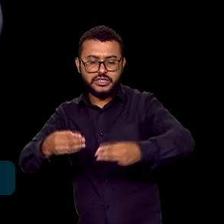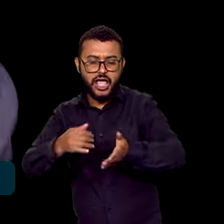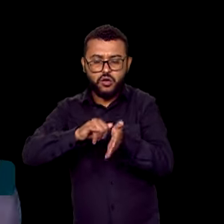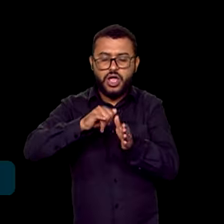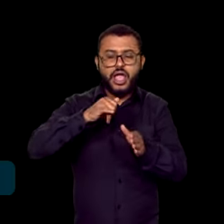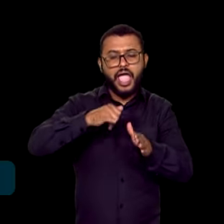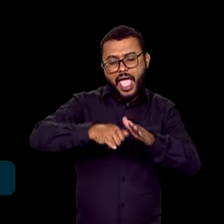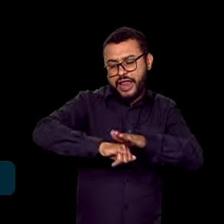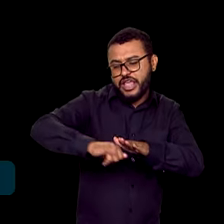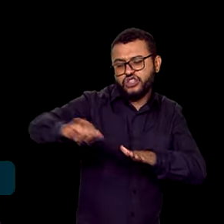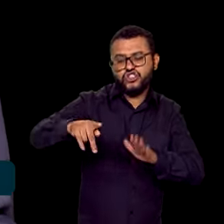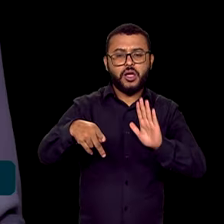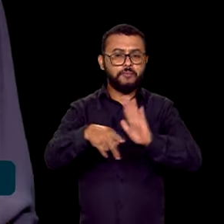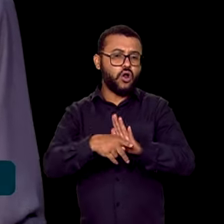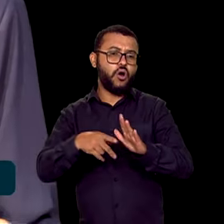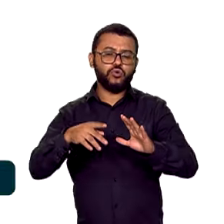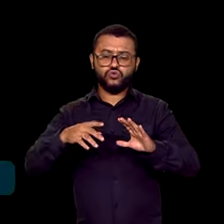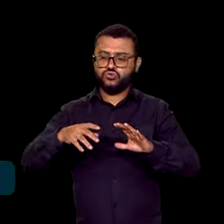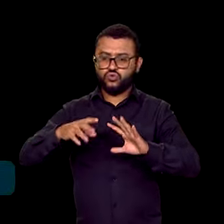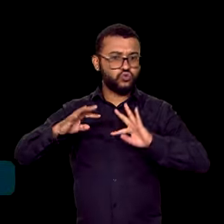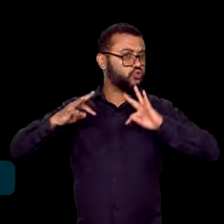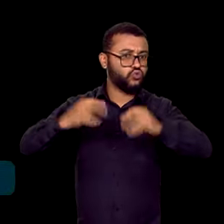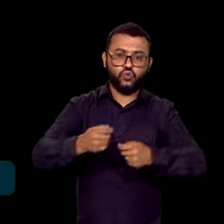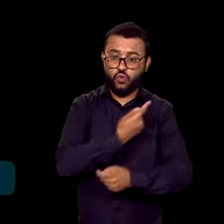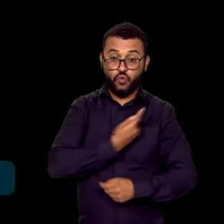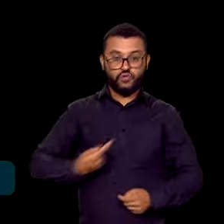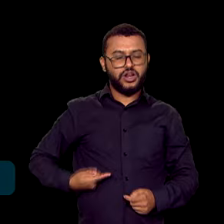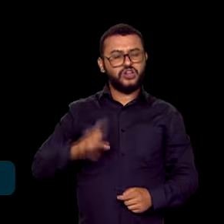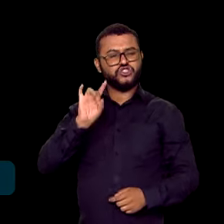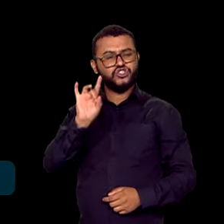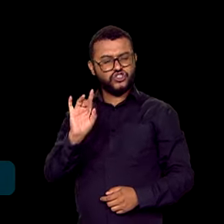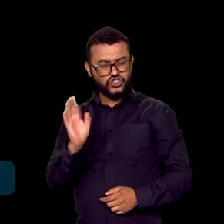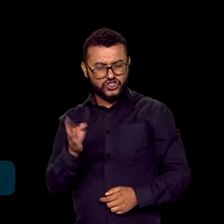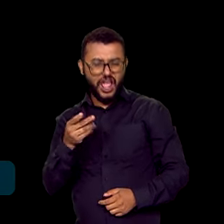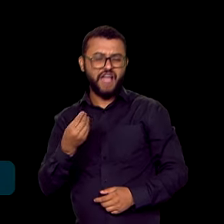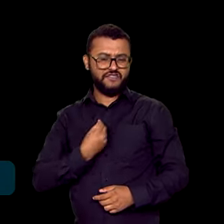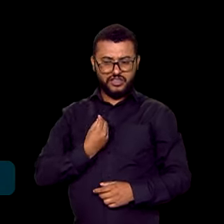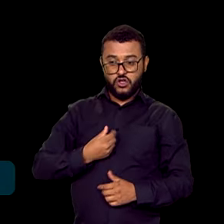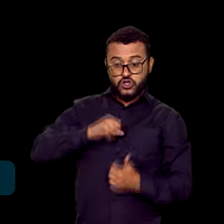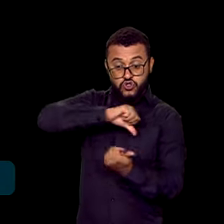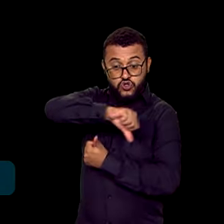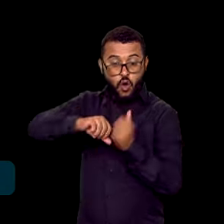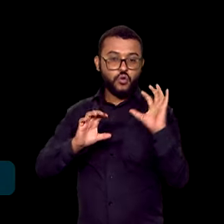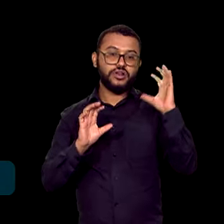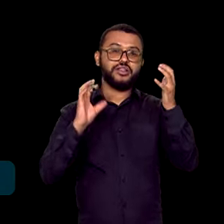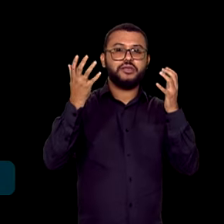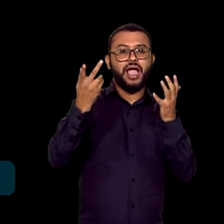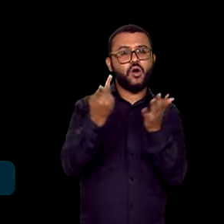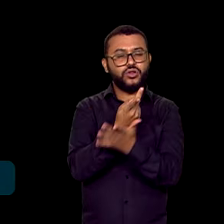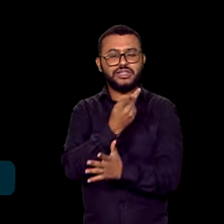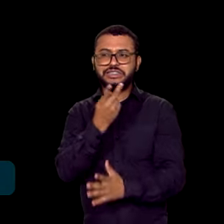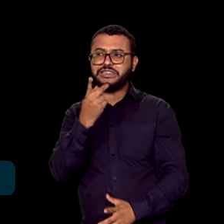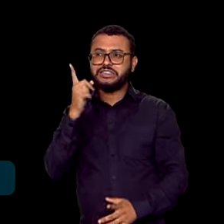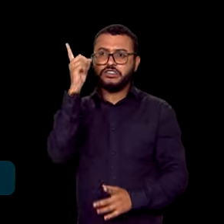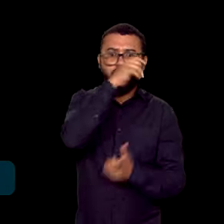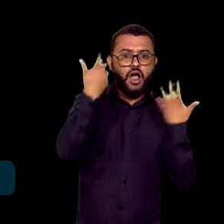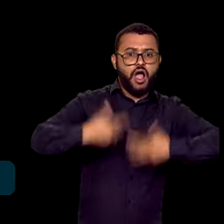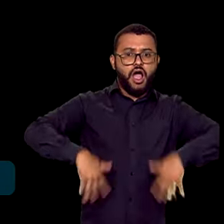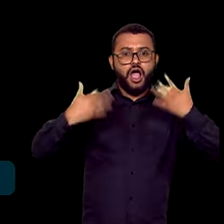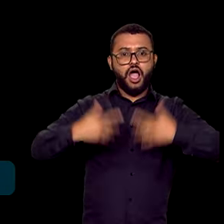Energia, em todos os setores do governo. Nós já vivemos sobre os efeitos da mudança do clima, com eventos extremos